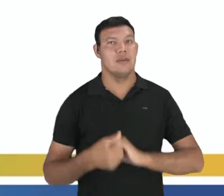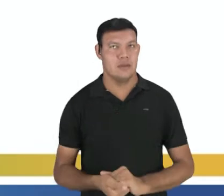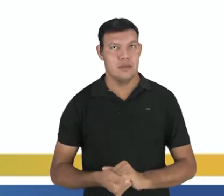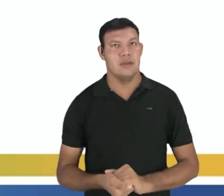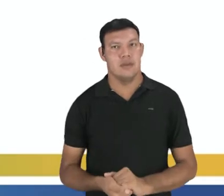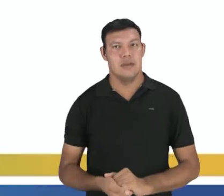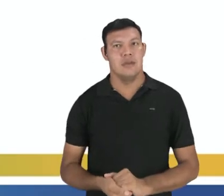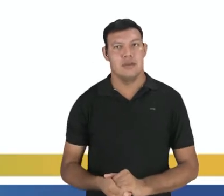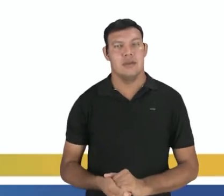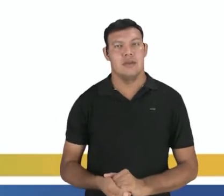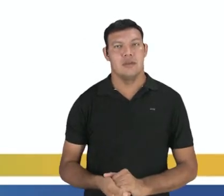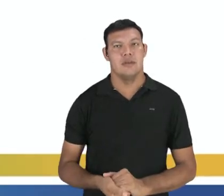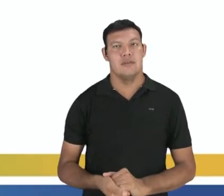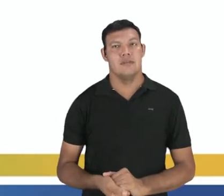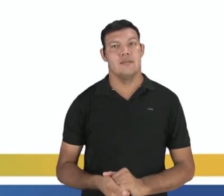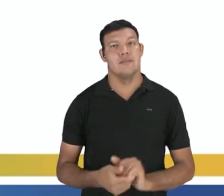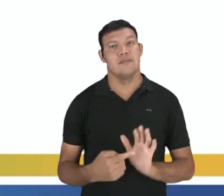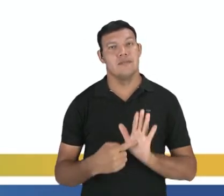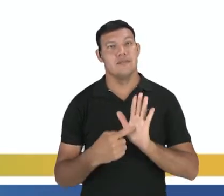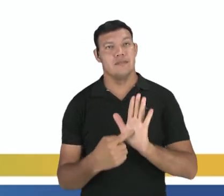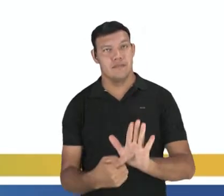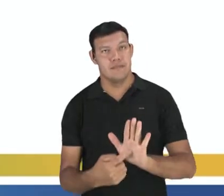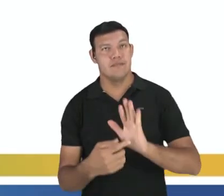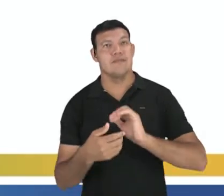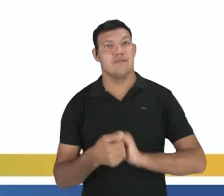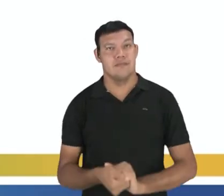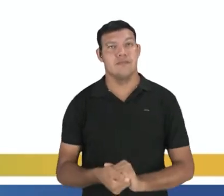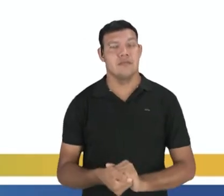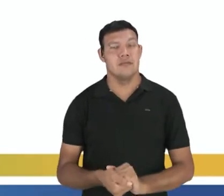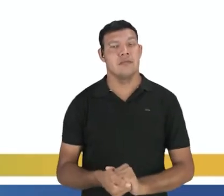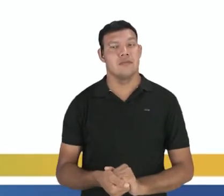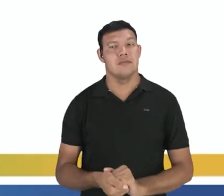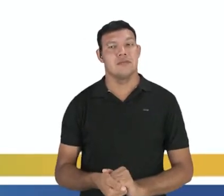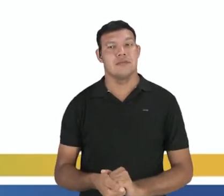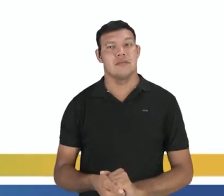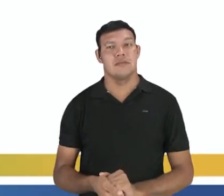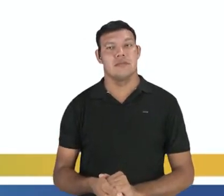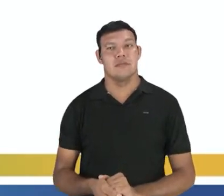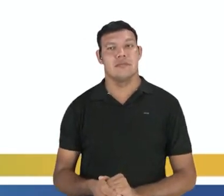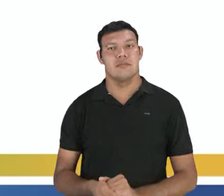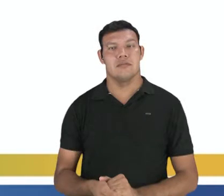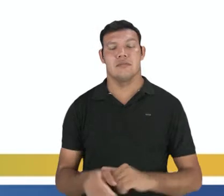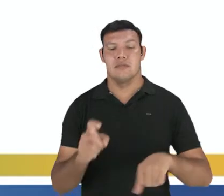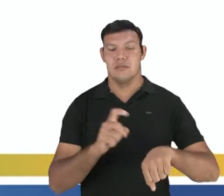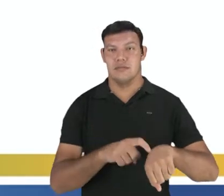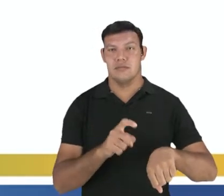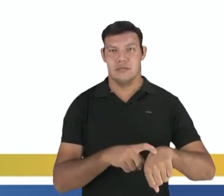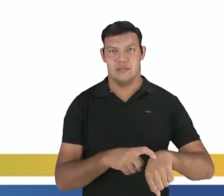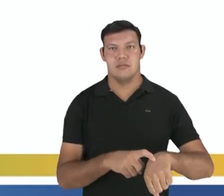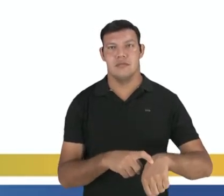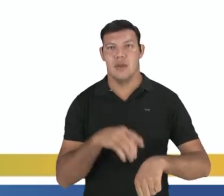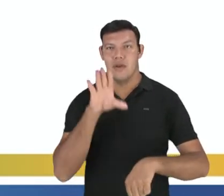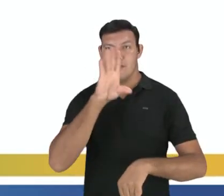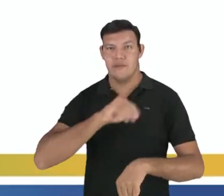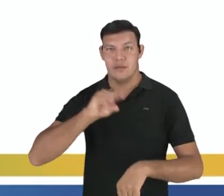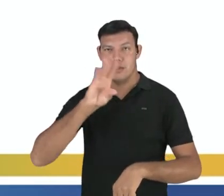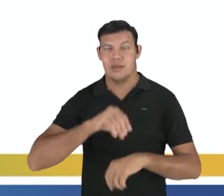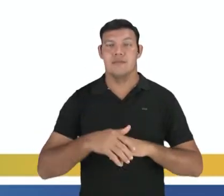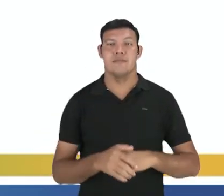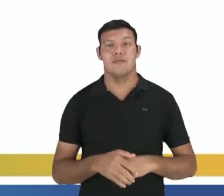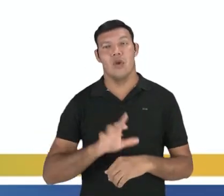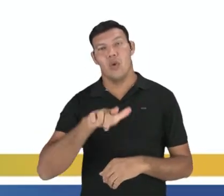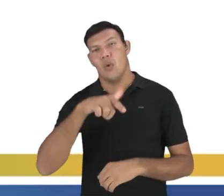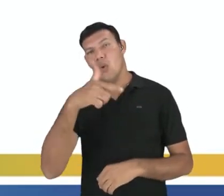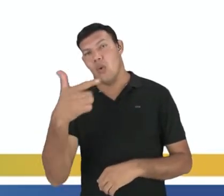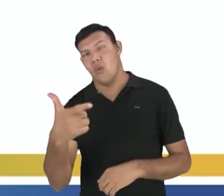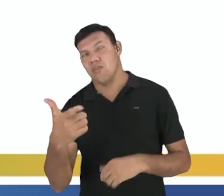ele é usado para situações que se realizarão depois do momento em que falamos,